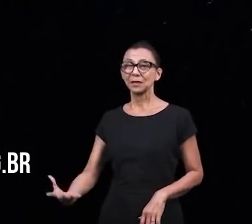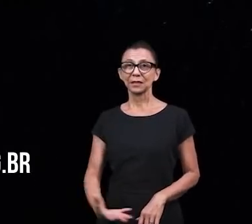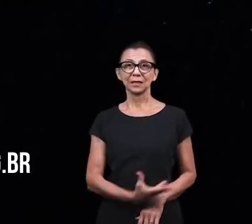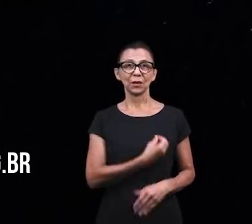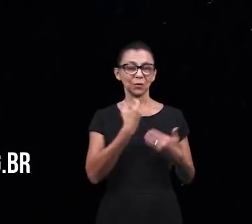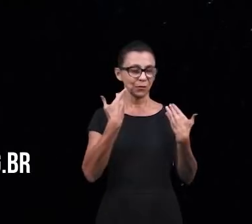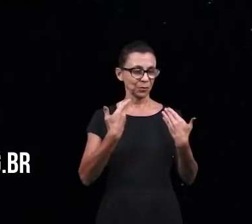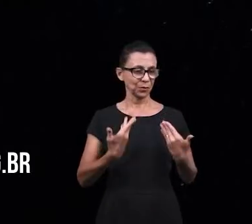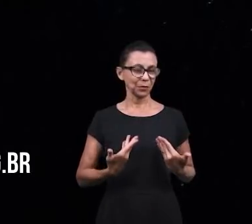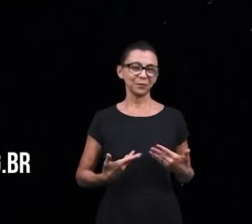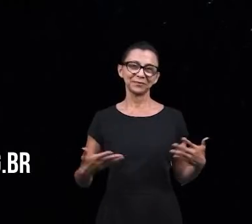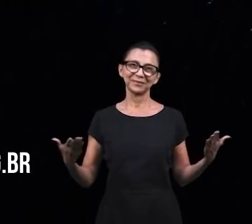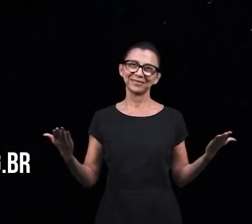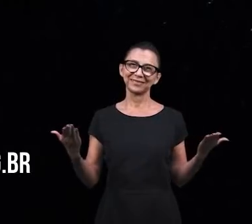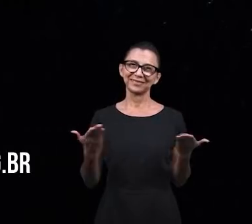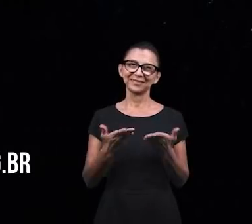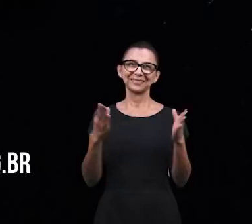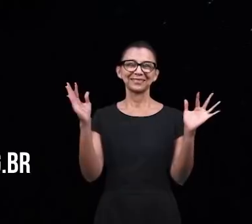agora sou